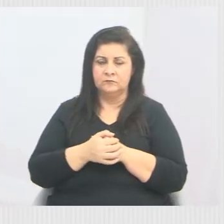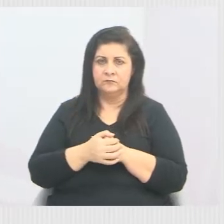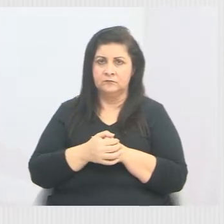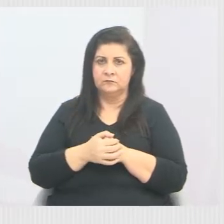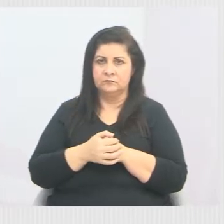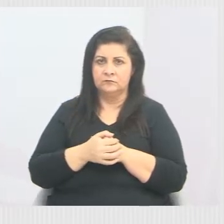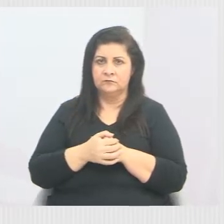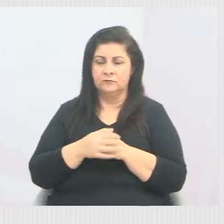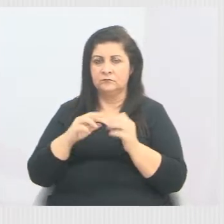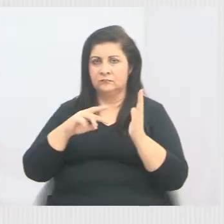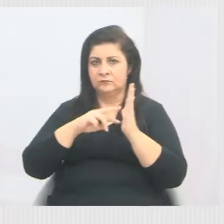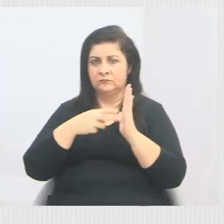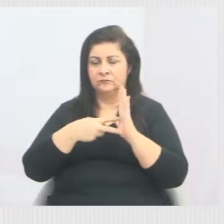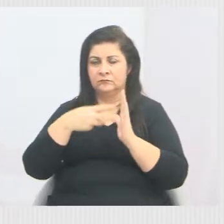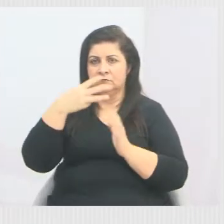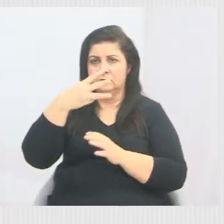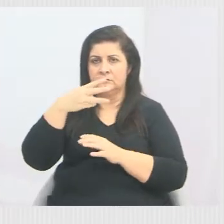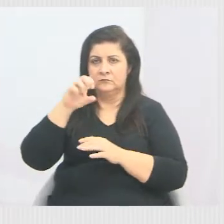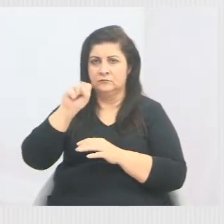372.166.000,